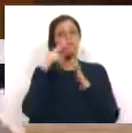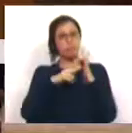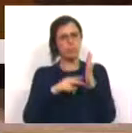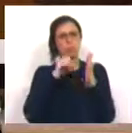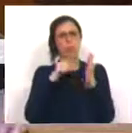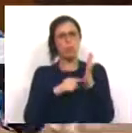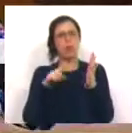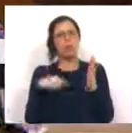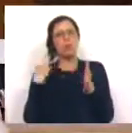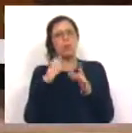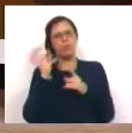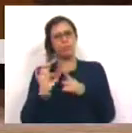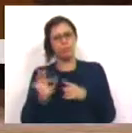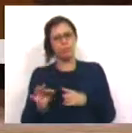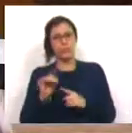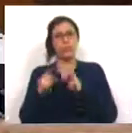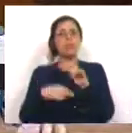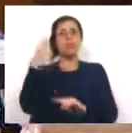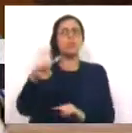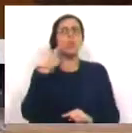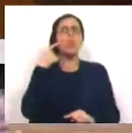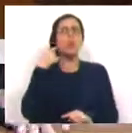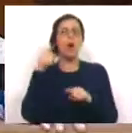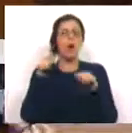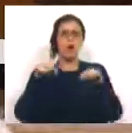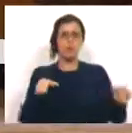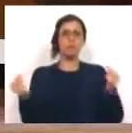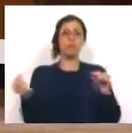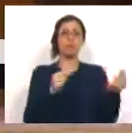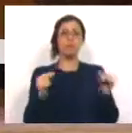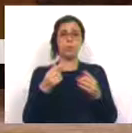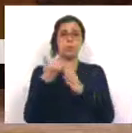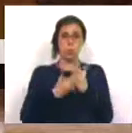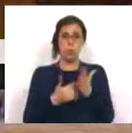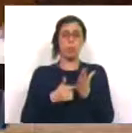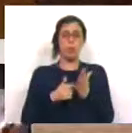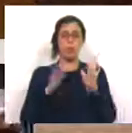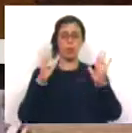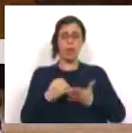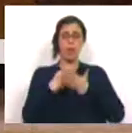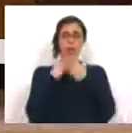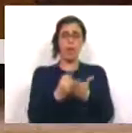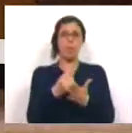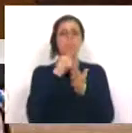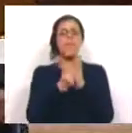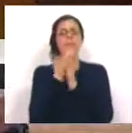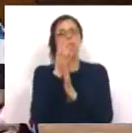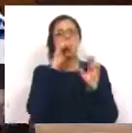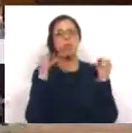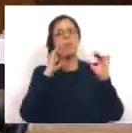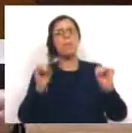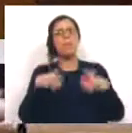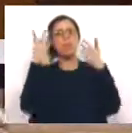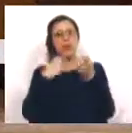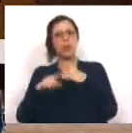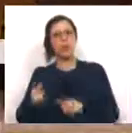teremos oportunidade de detalhar até à próxima quarta-feira, à altura em que será aqui debatido o documento, os apoios às medidas florestais priorizaram